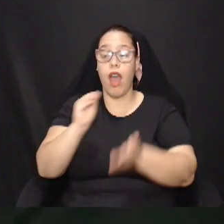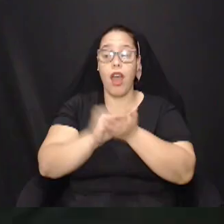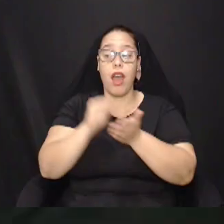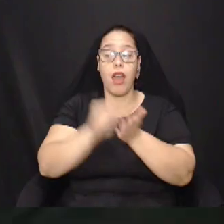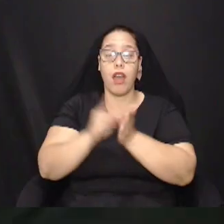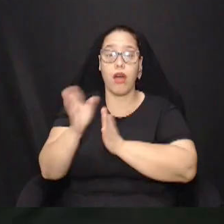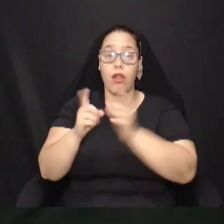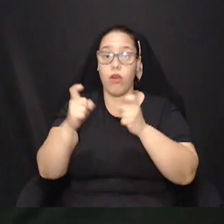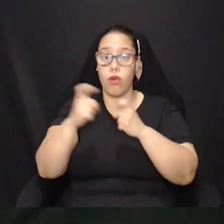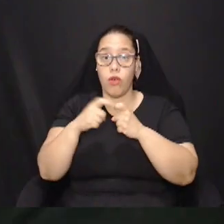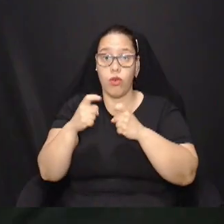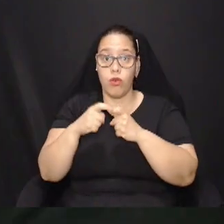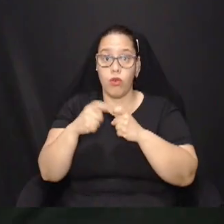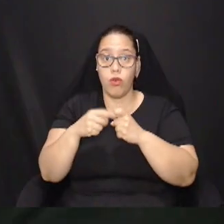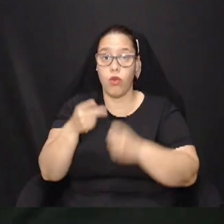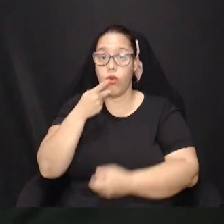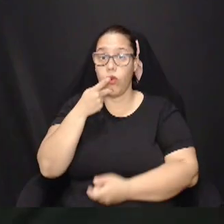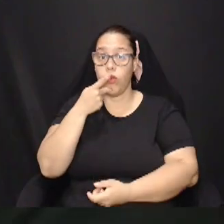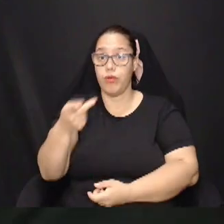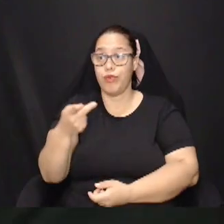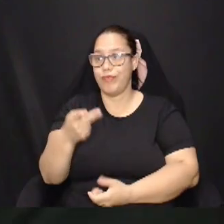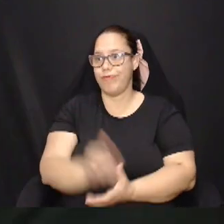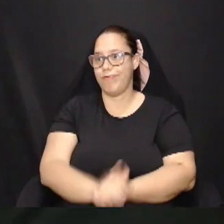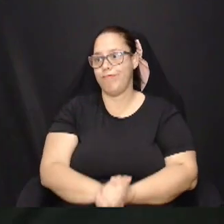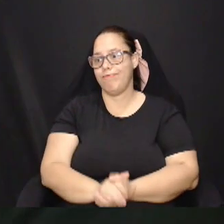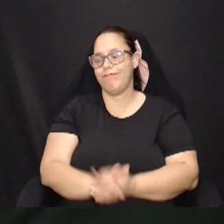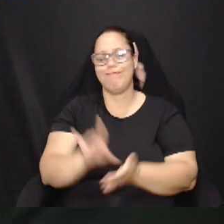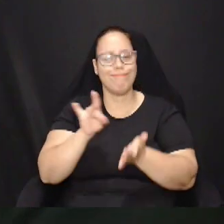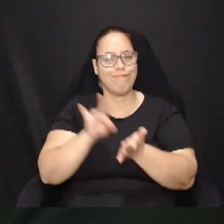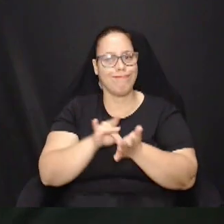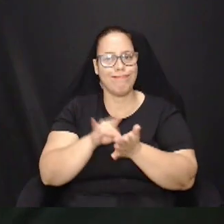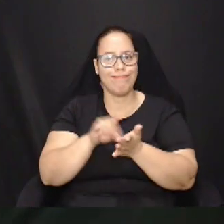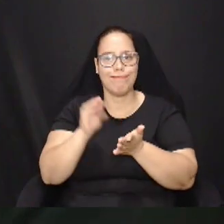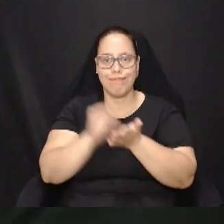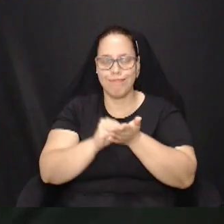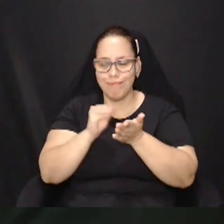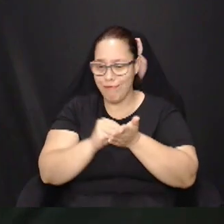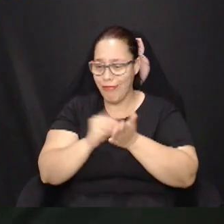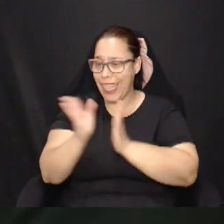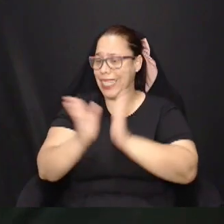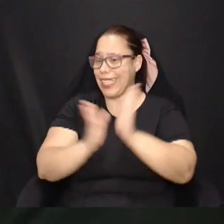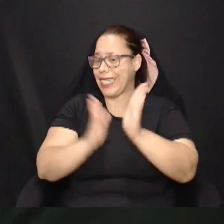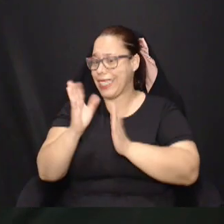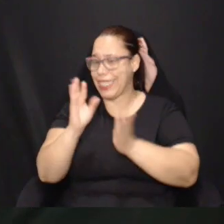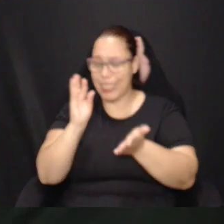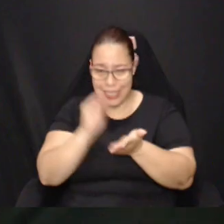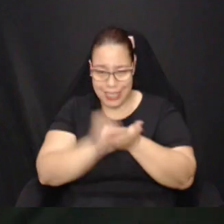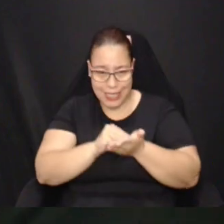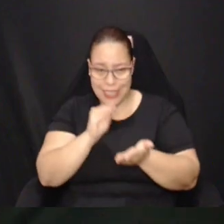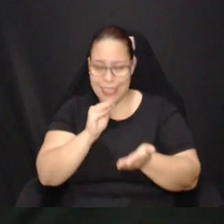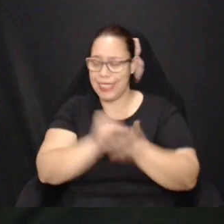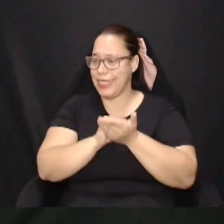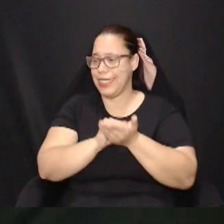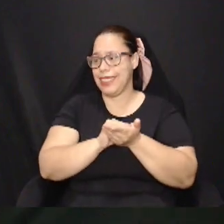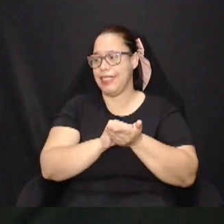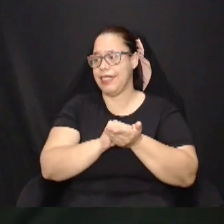também pontuou, assim, assertivamente, a falta de acessibilidade, a falta de